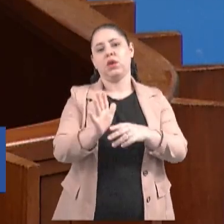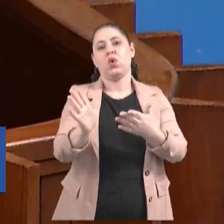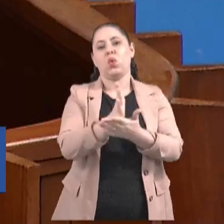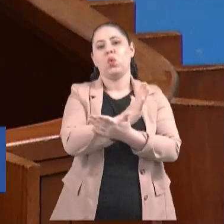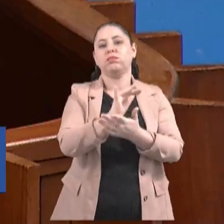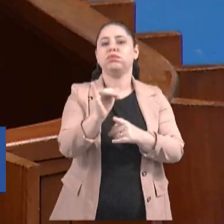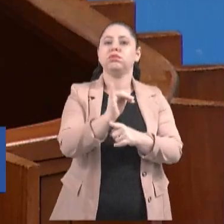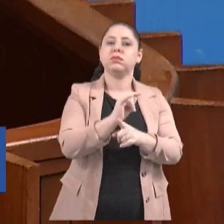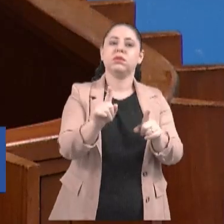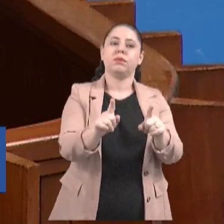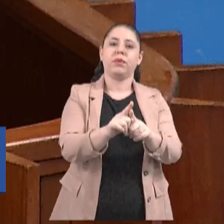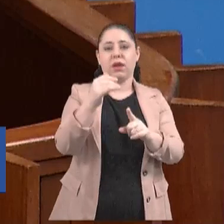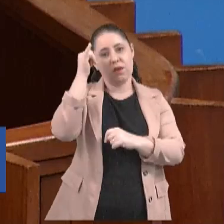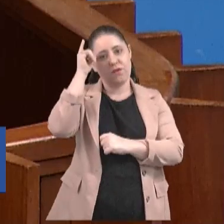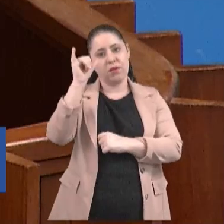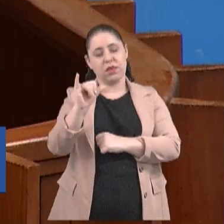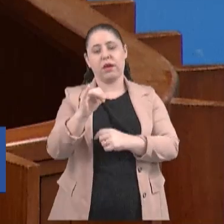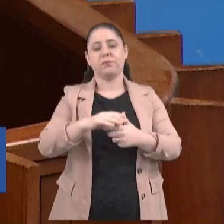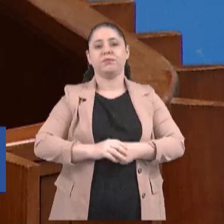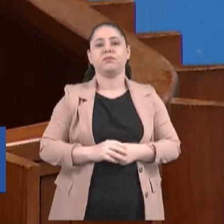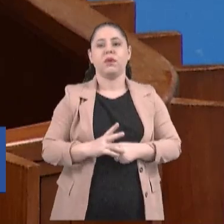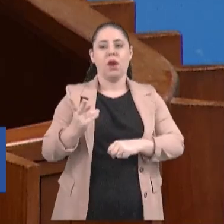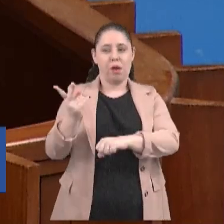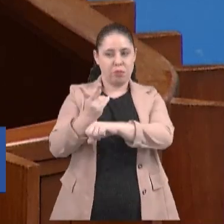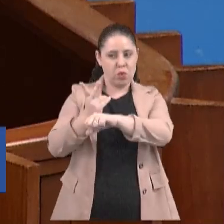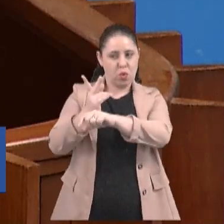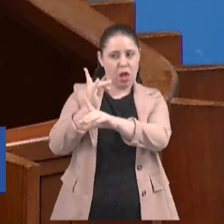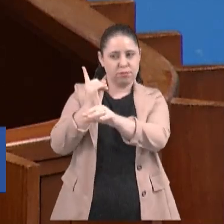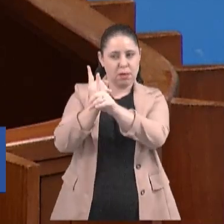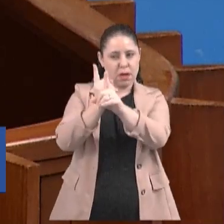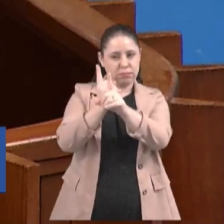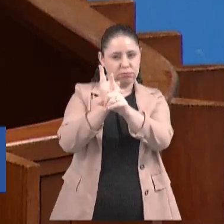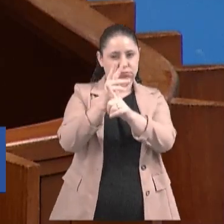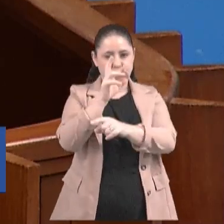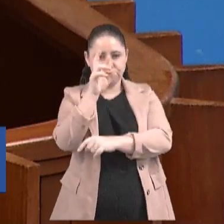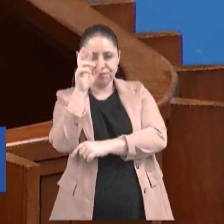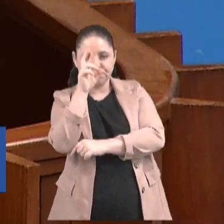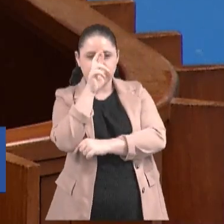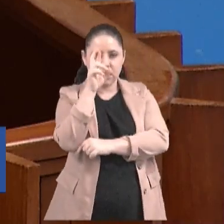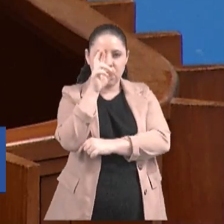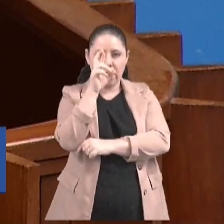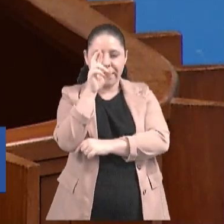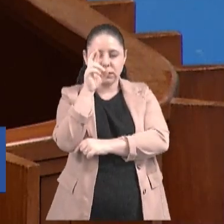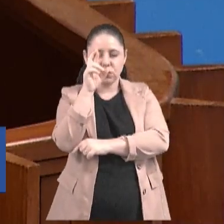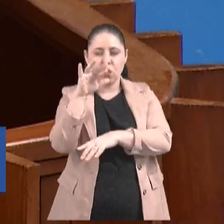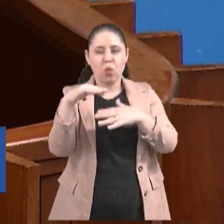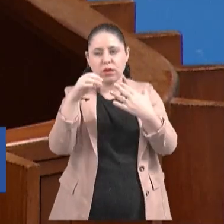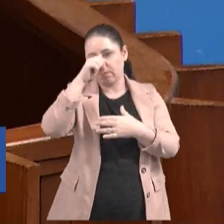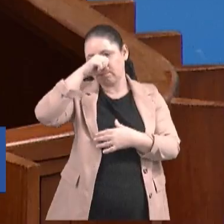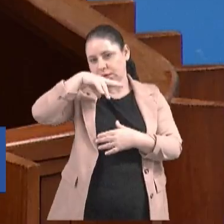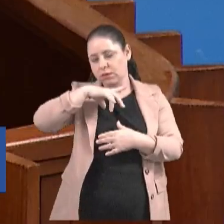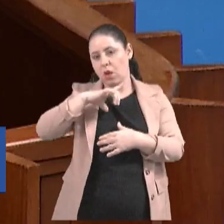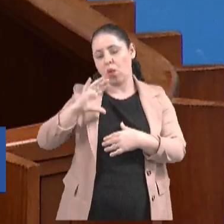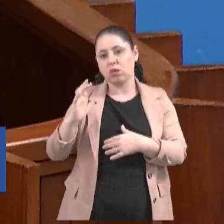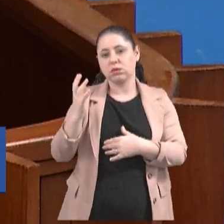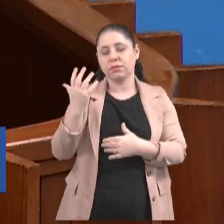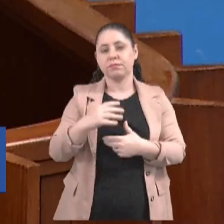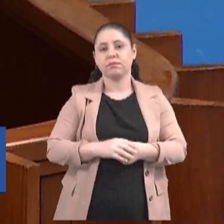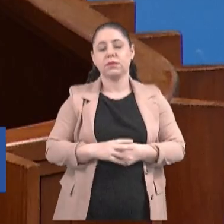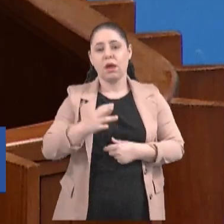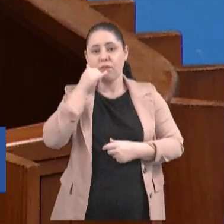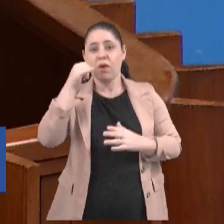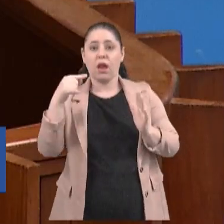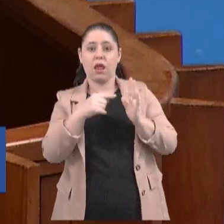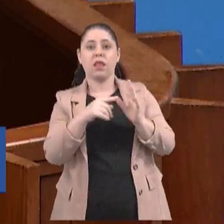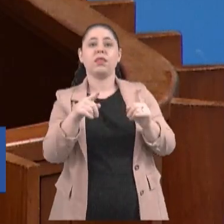atividades de prevenção. Realizar busca ativa e monitoramento constante de atos de violência. Fomentar